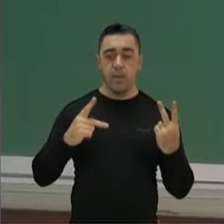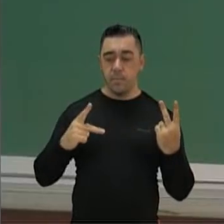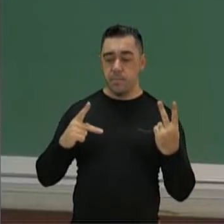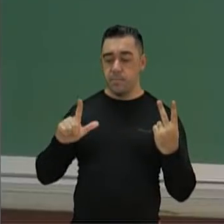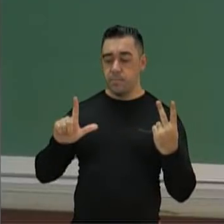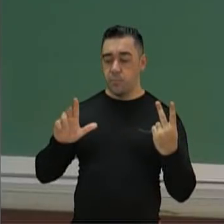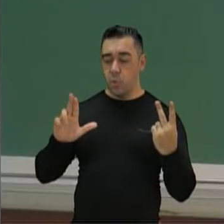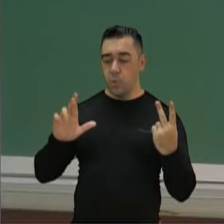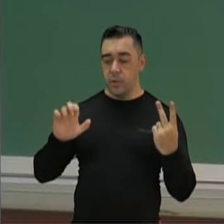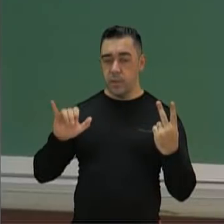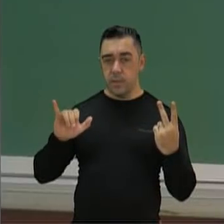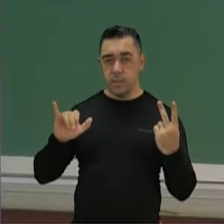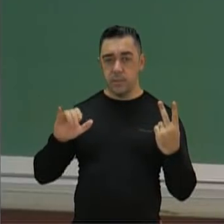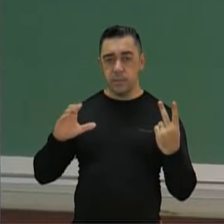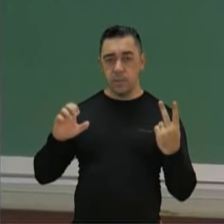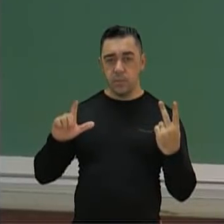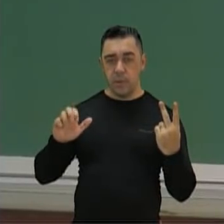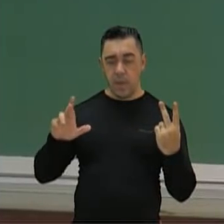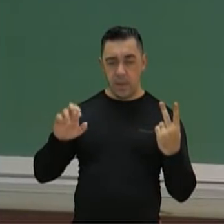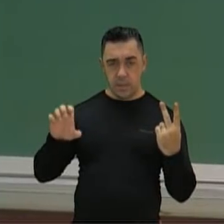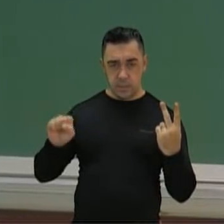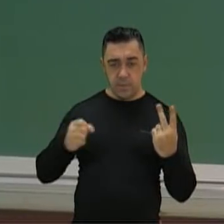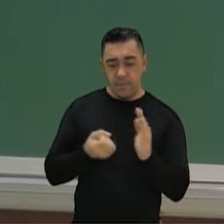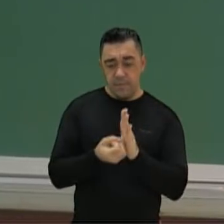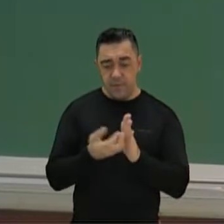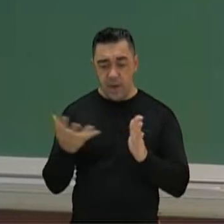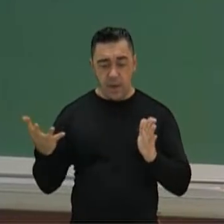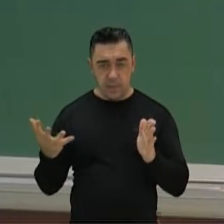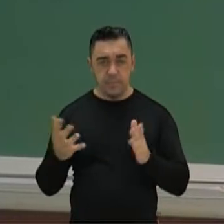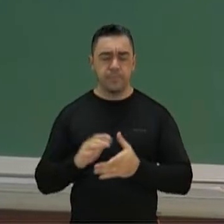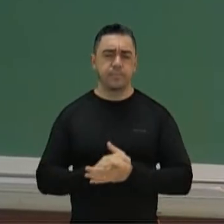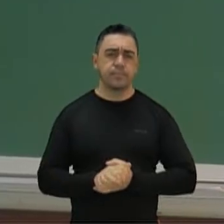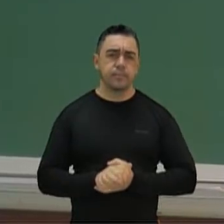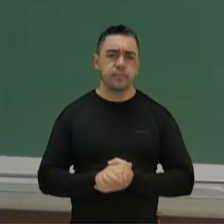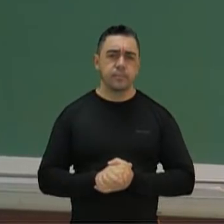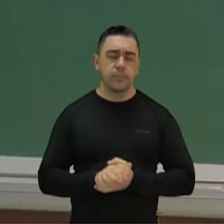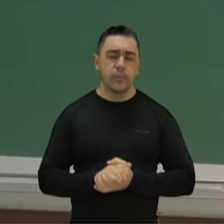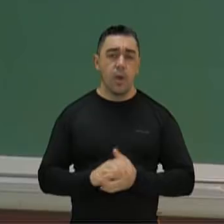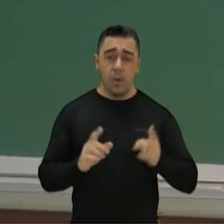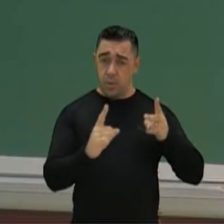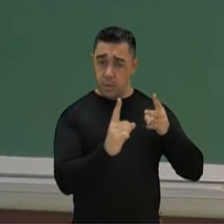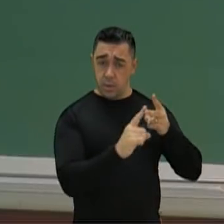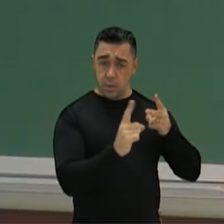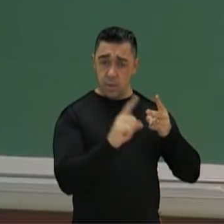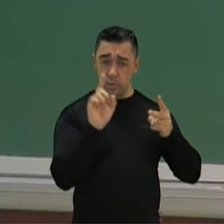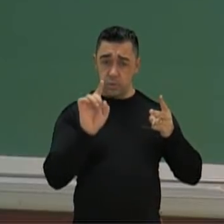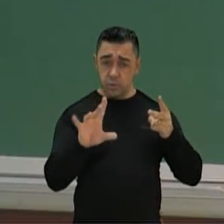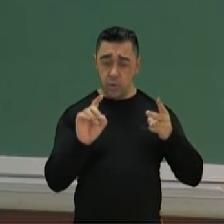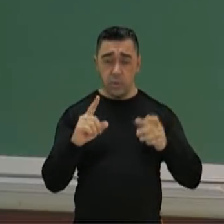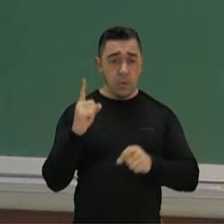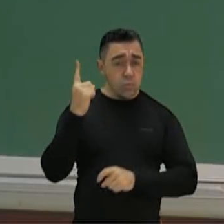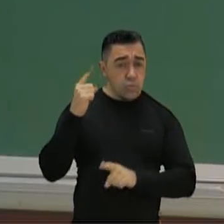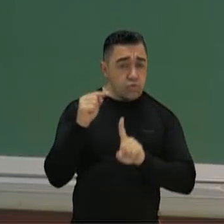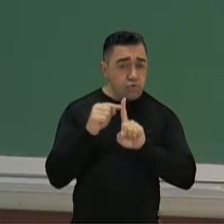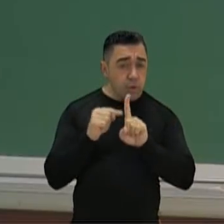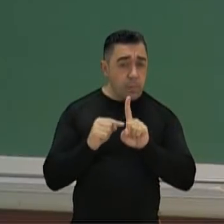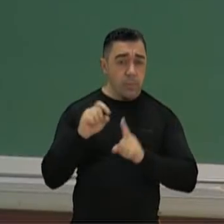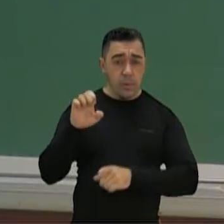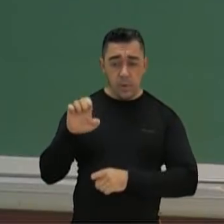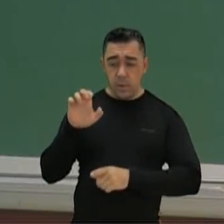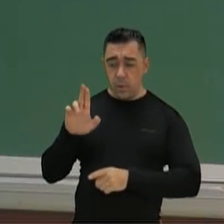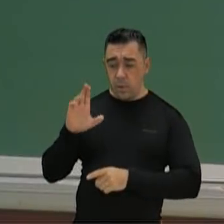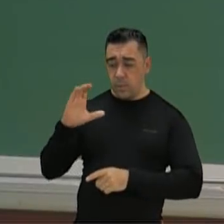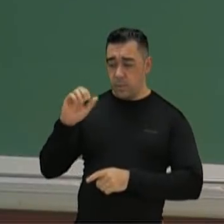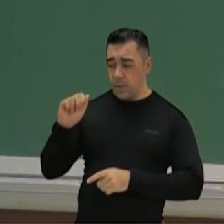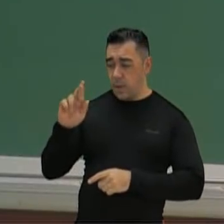procariontes e eucariontes. E os pluricelulares têm somente uma célula do tipo eucarionte. O que muda